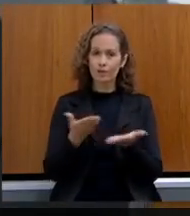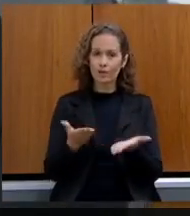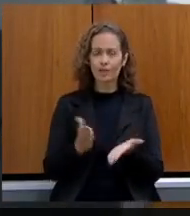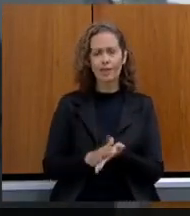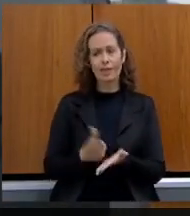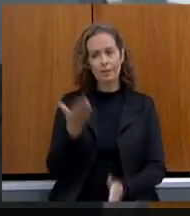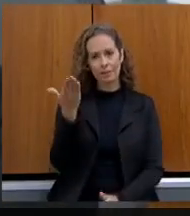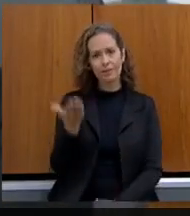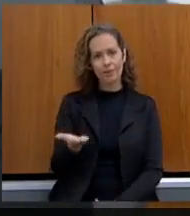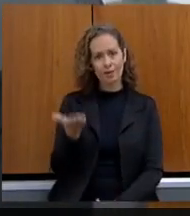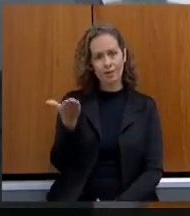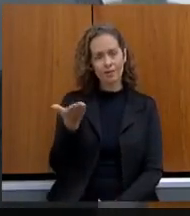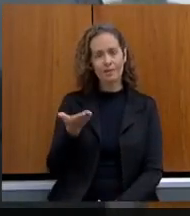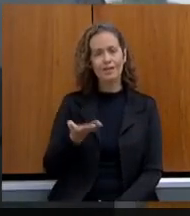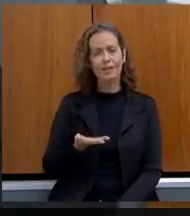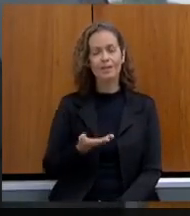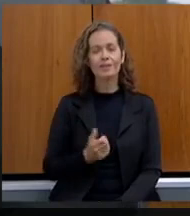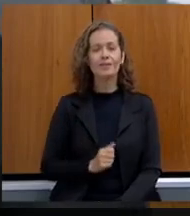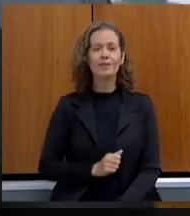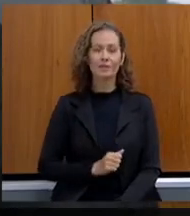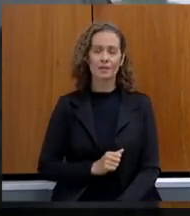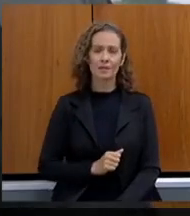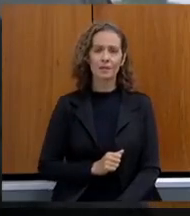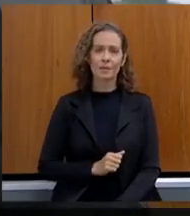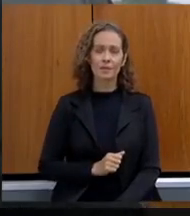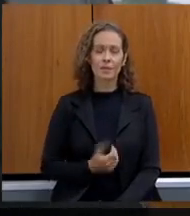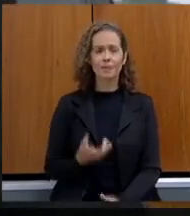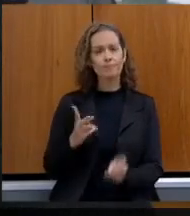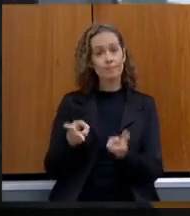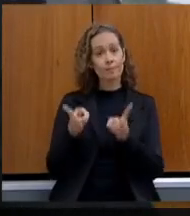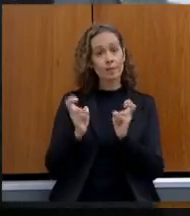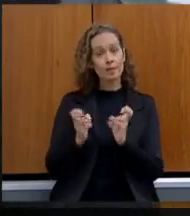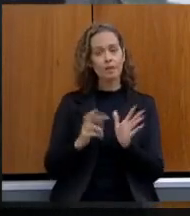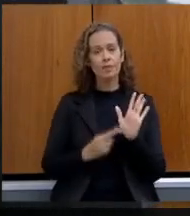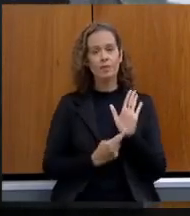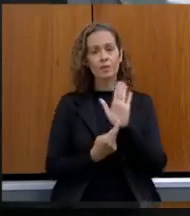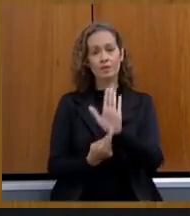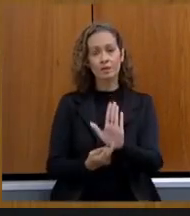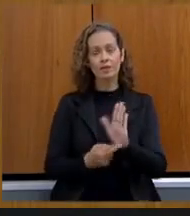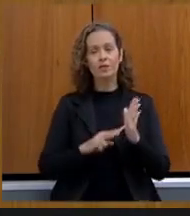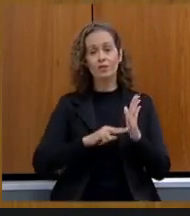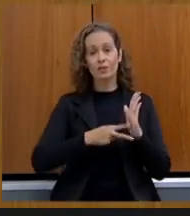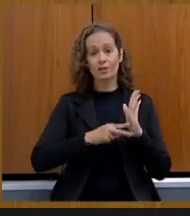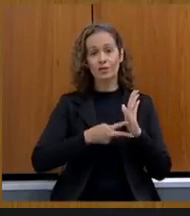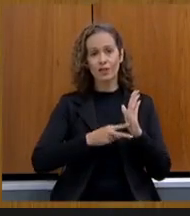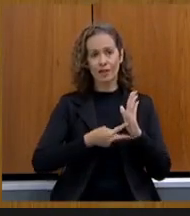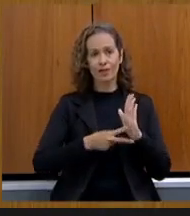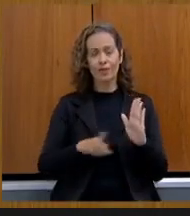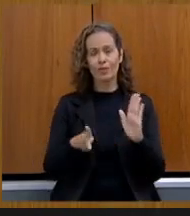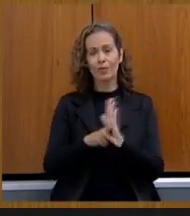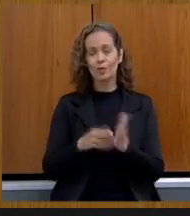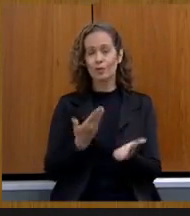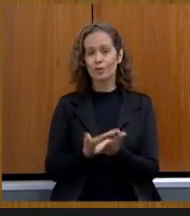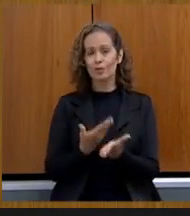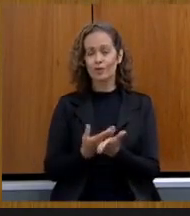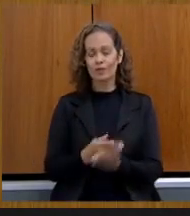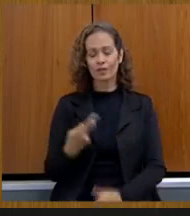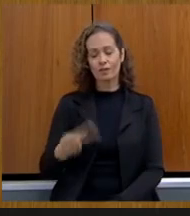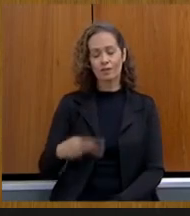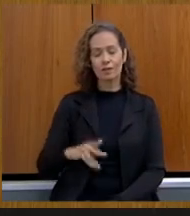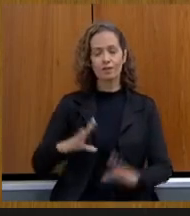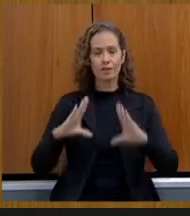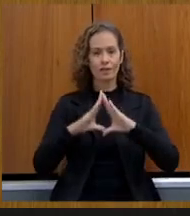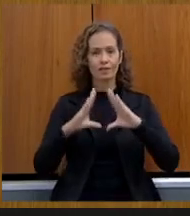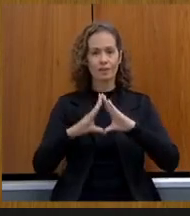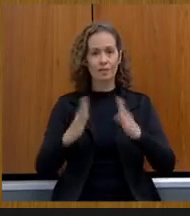permitir chamar de você também você é vejo como uma das representantes do Sindicato dos Estudantes aqui na sua casa né e